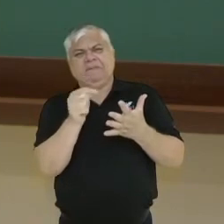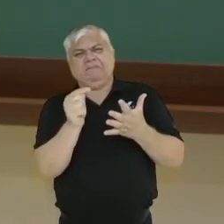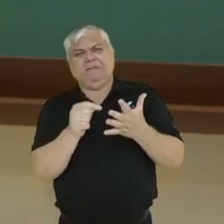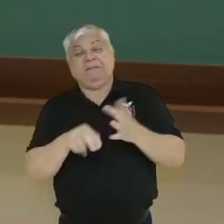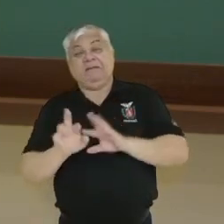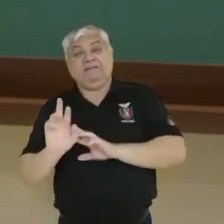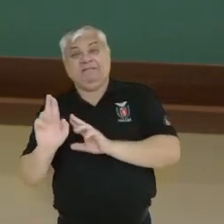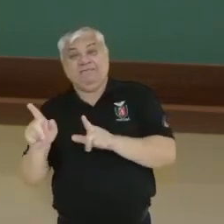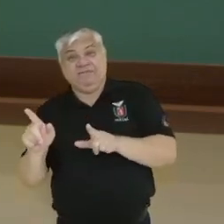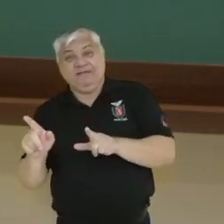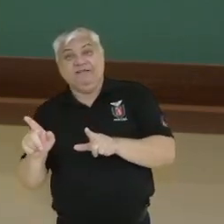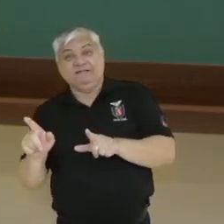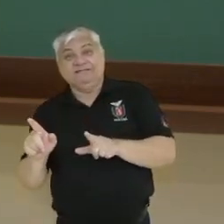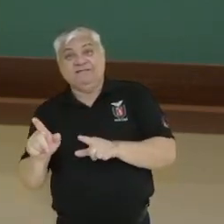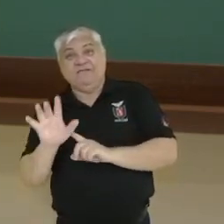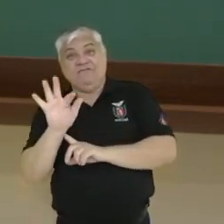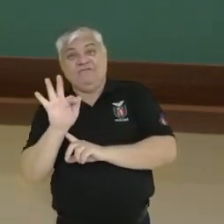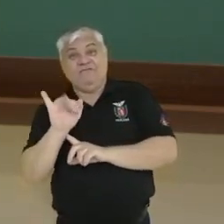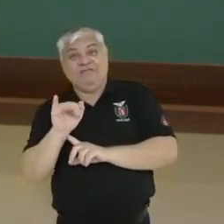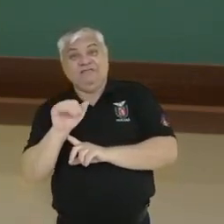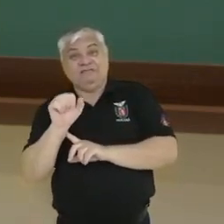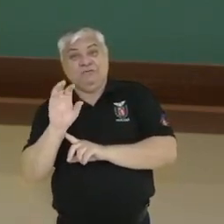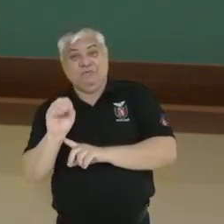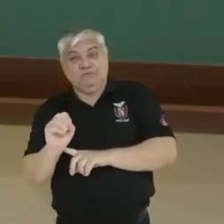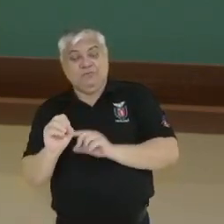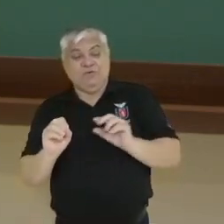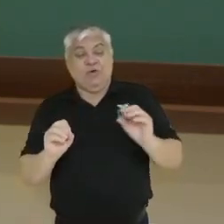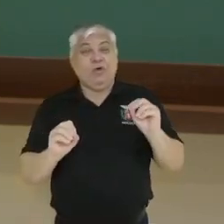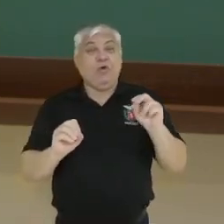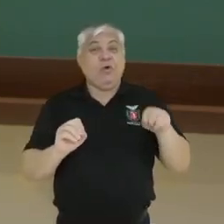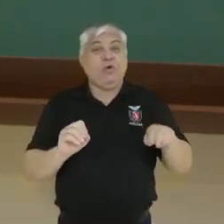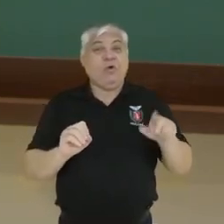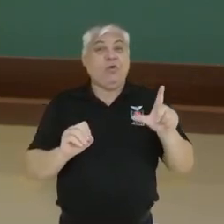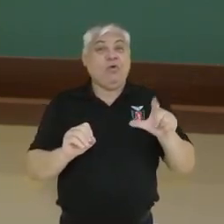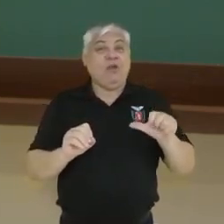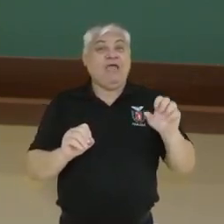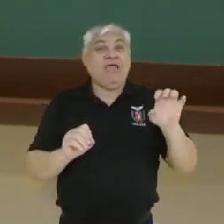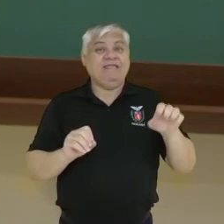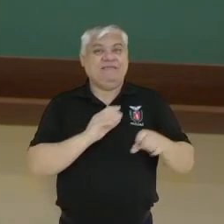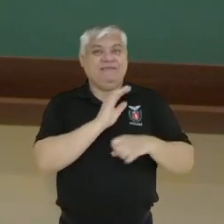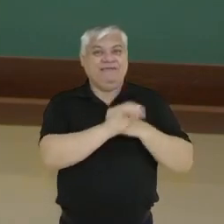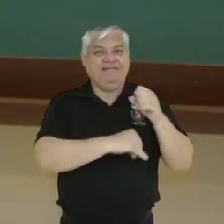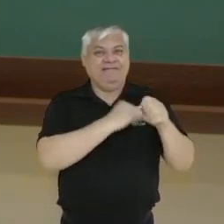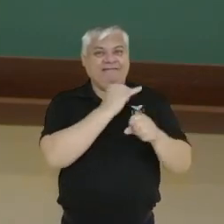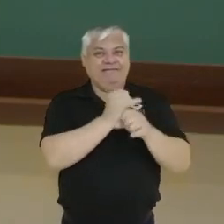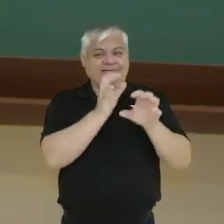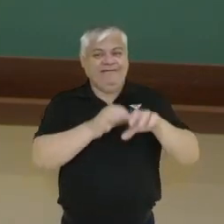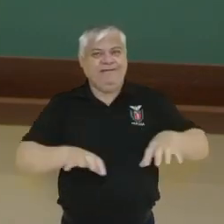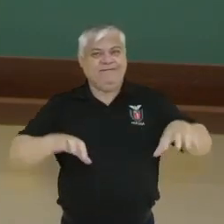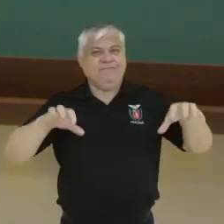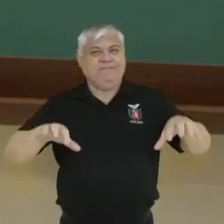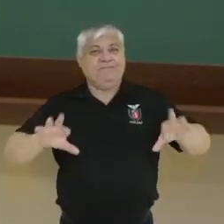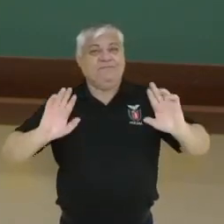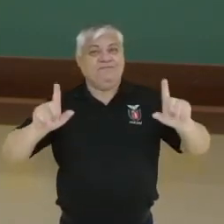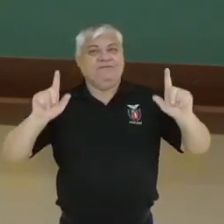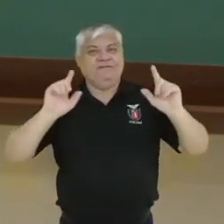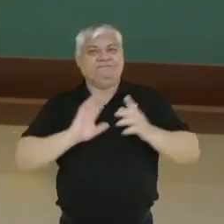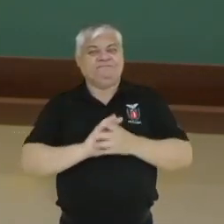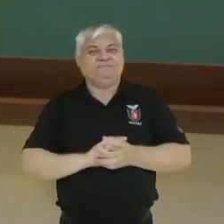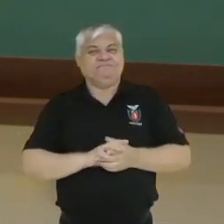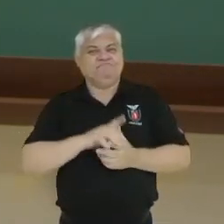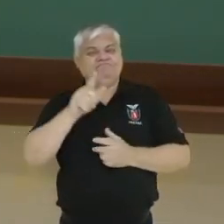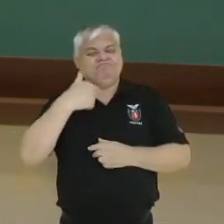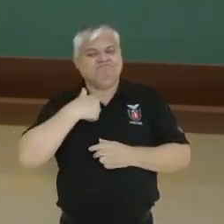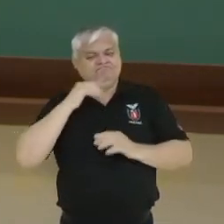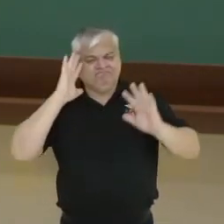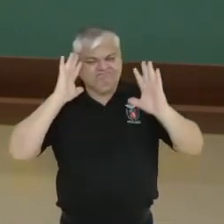diferenças cruciais entre o negócio físico e um negócio virtual ou um negócio online. Mas vamos dar uma pensada a